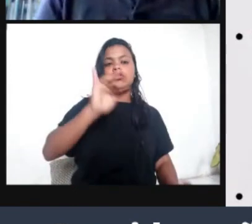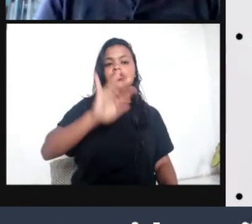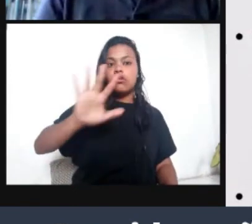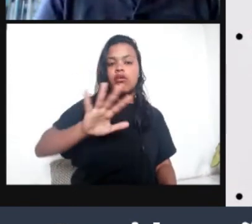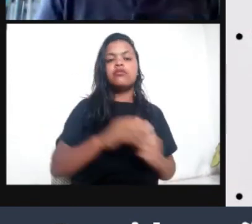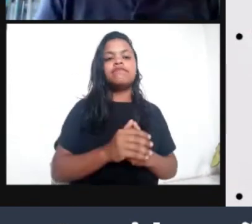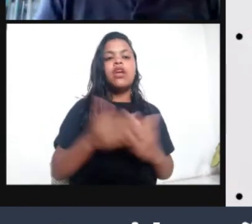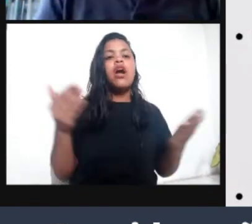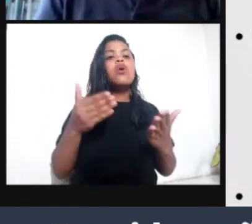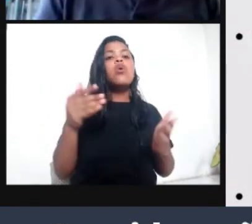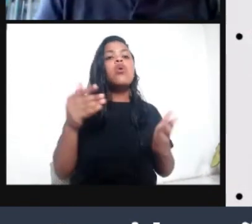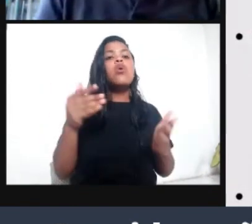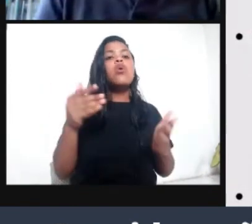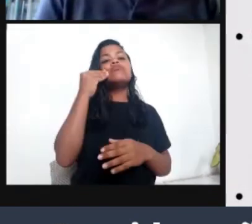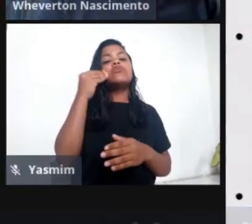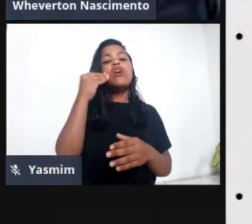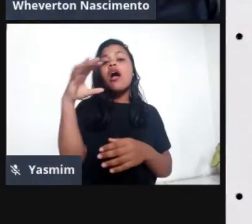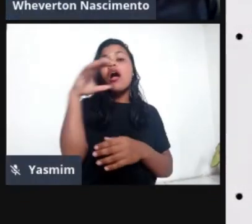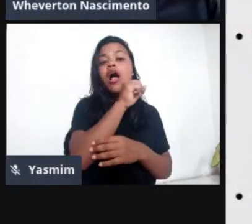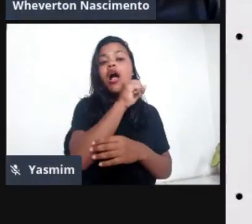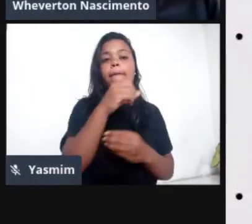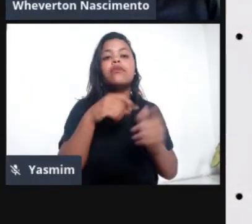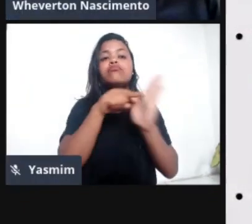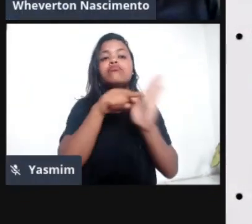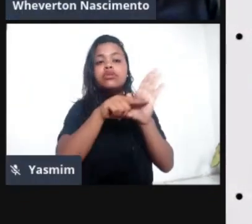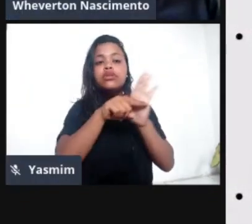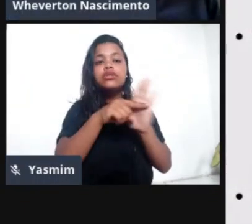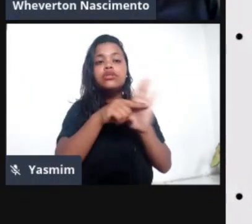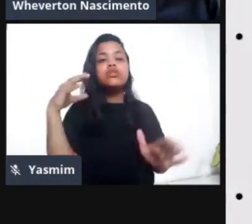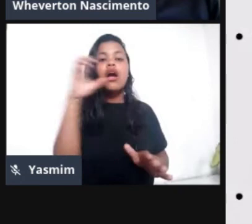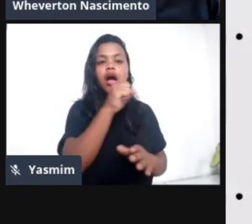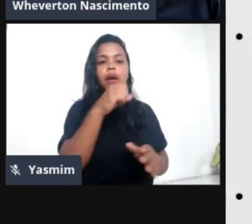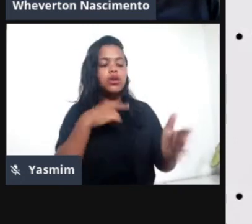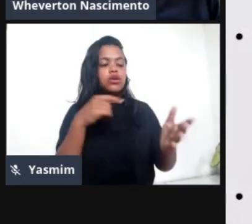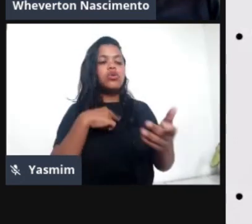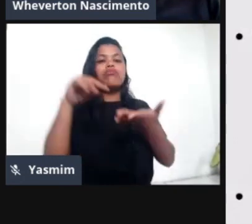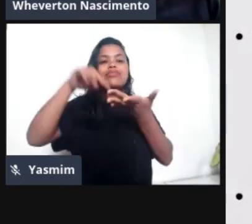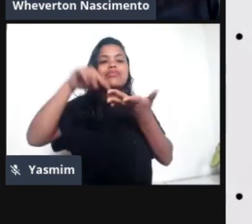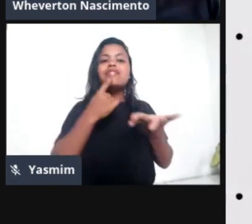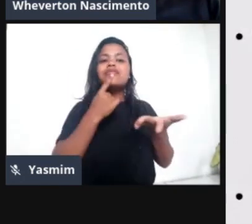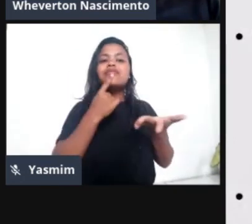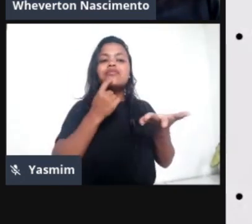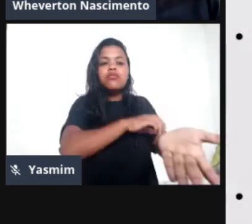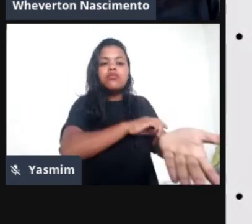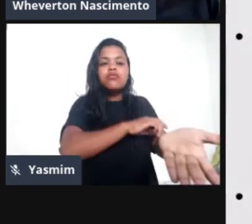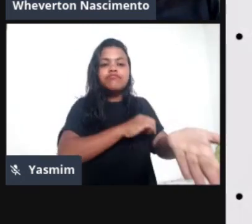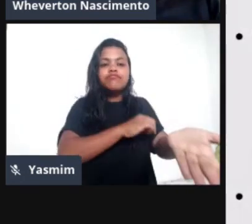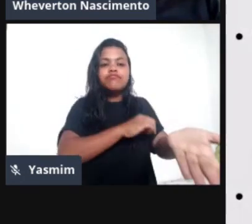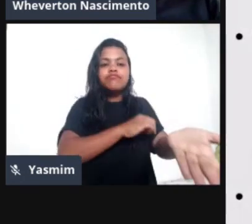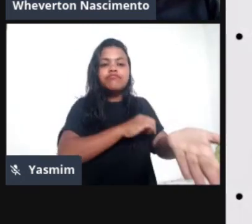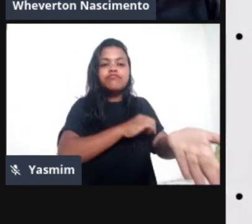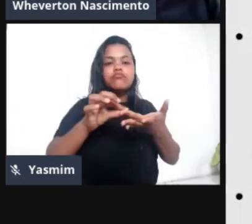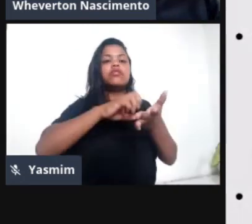teste imunocromatográfico, que a gente coleta, pode ser sangue total, soro, onde a gente aplica a amostra do paciente